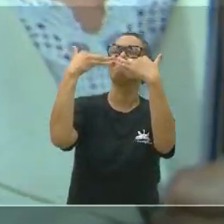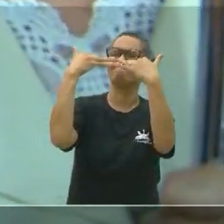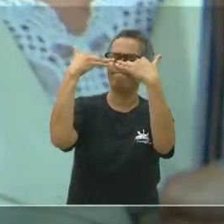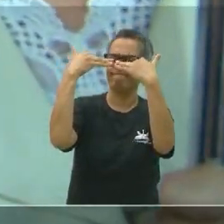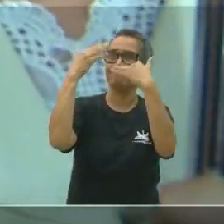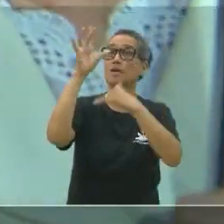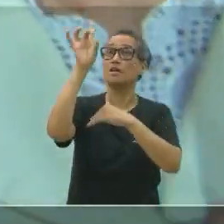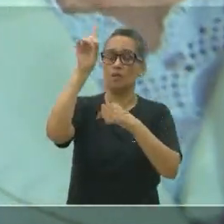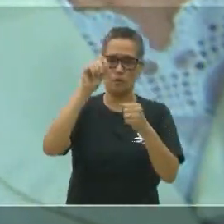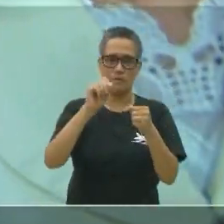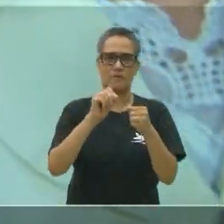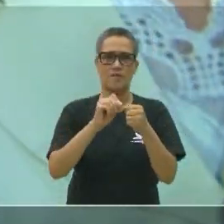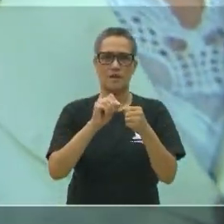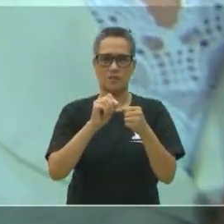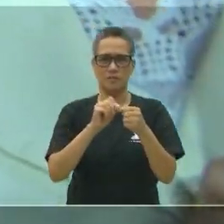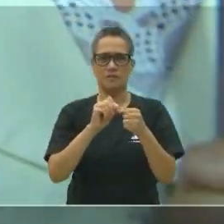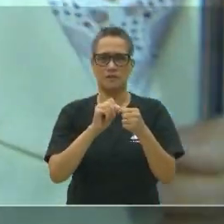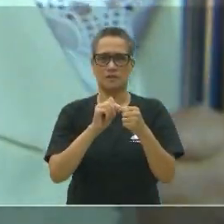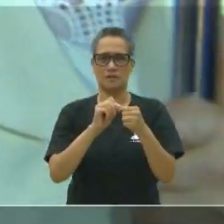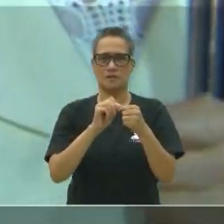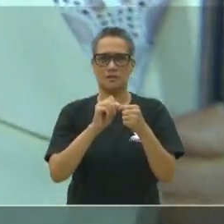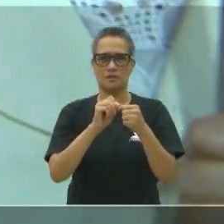Deus realiza.